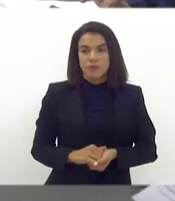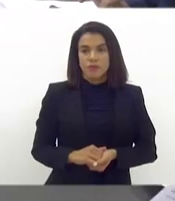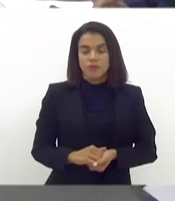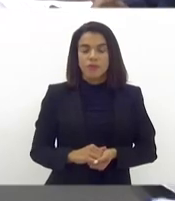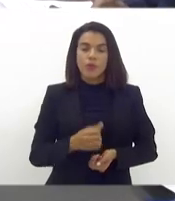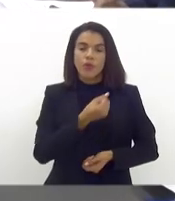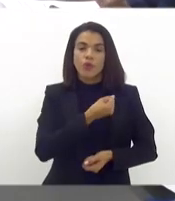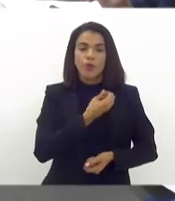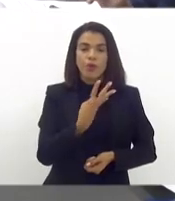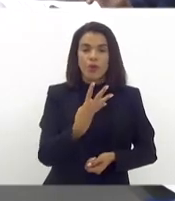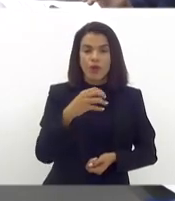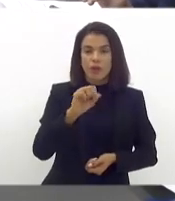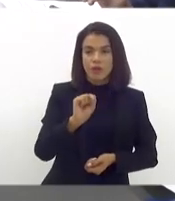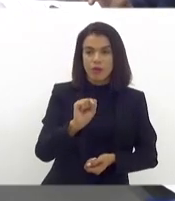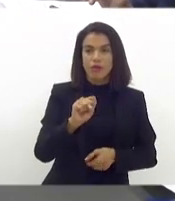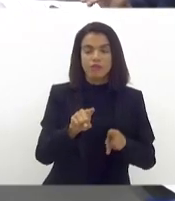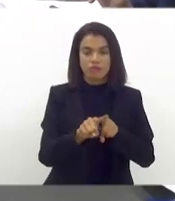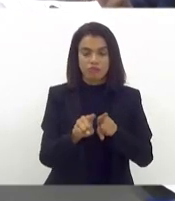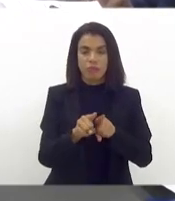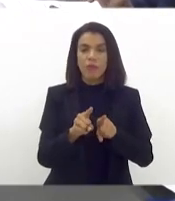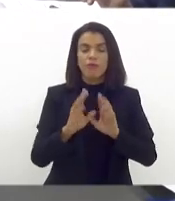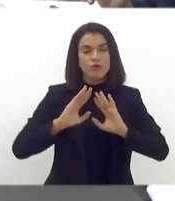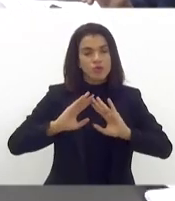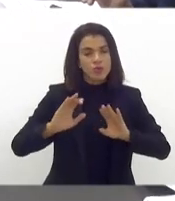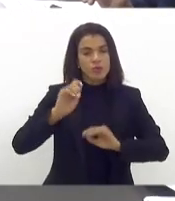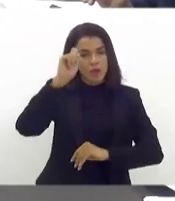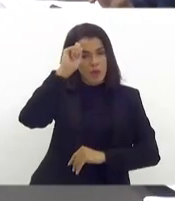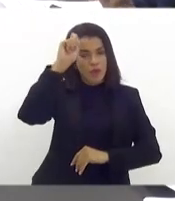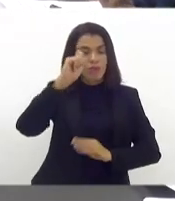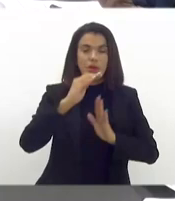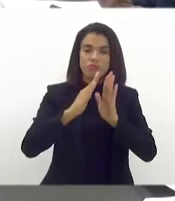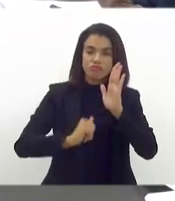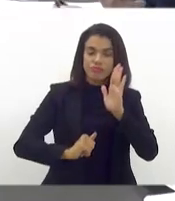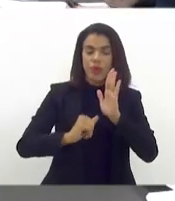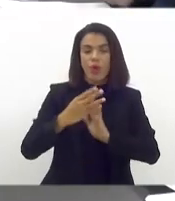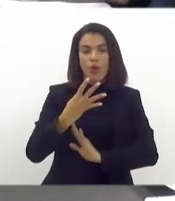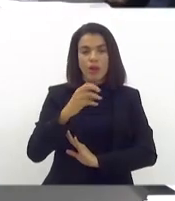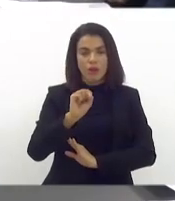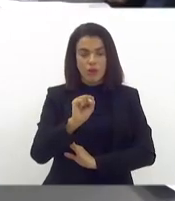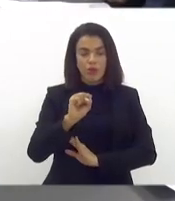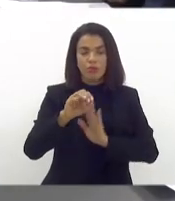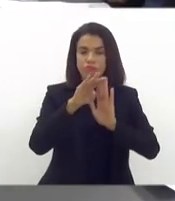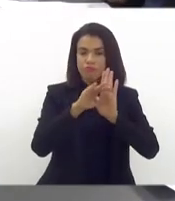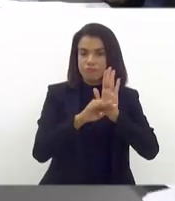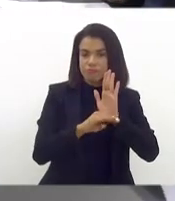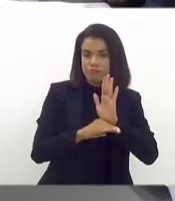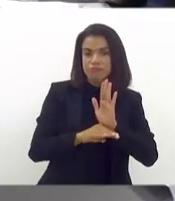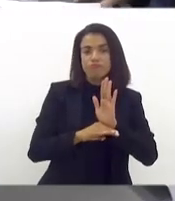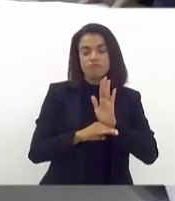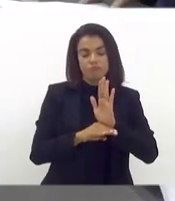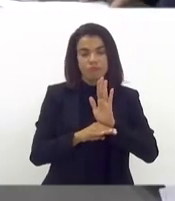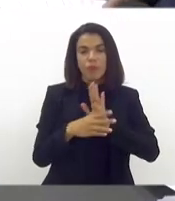O item 48 também foi pedido pelo autor para retirada de pauta do 48. Então, deferido também a retirada de pauta